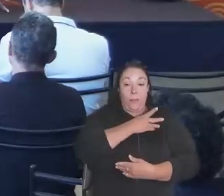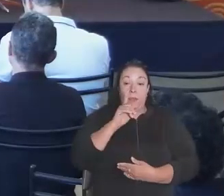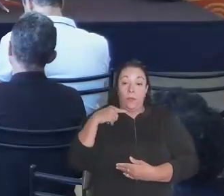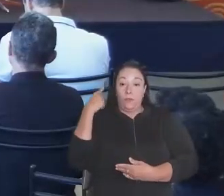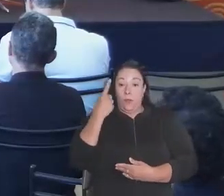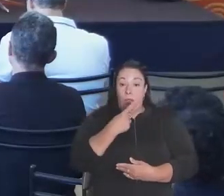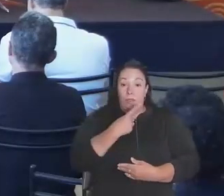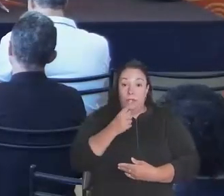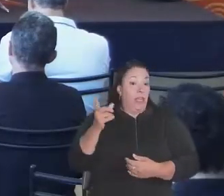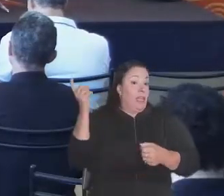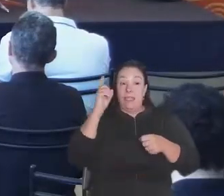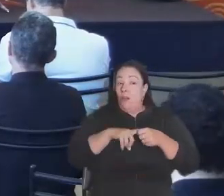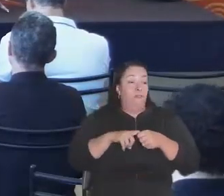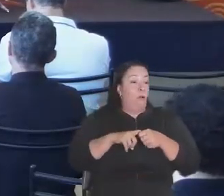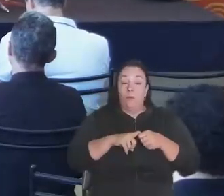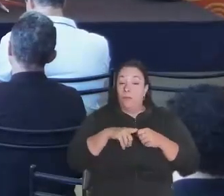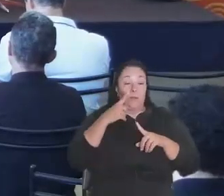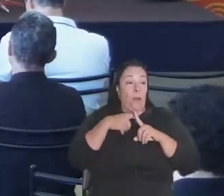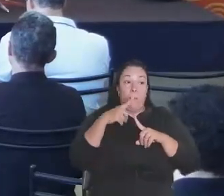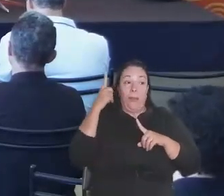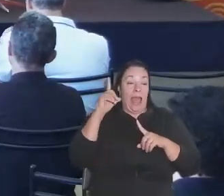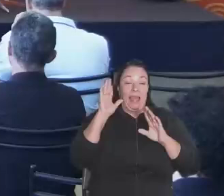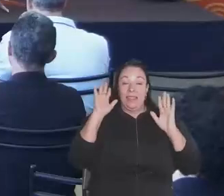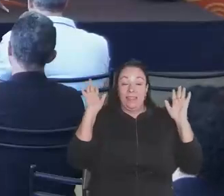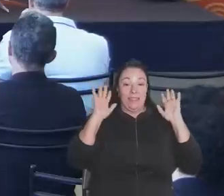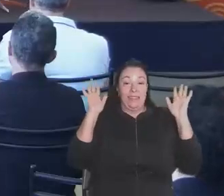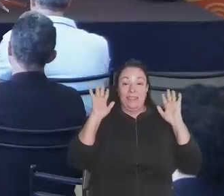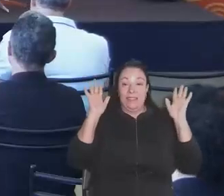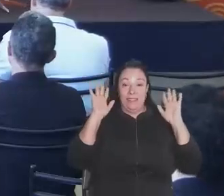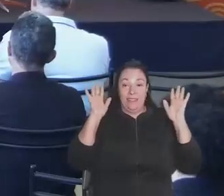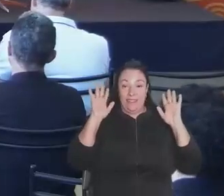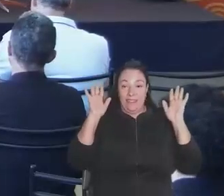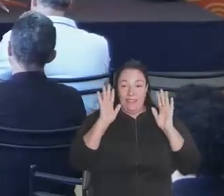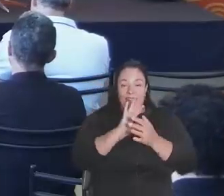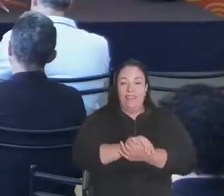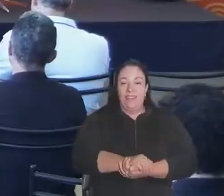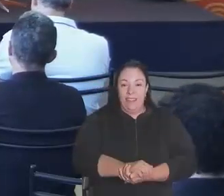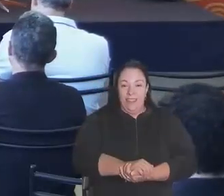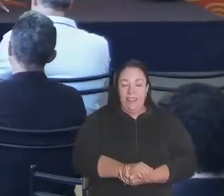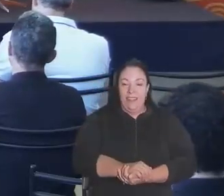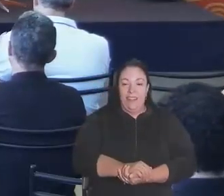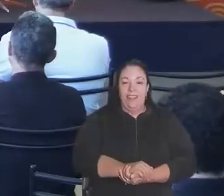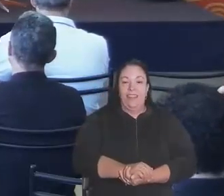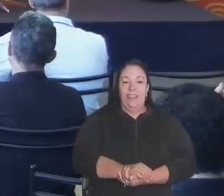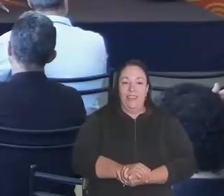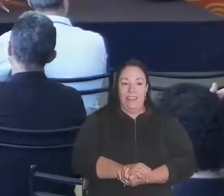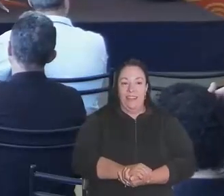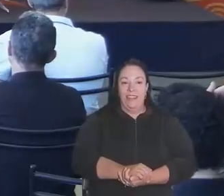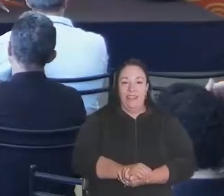voltou mais. Então, eu registrei aqui e, realmente,